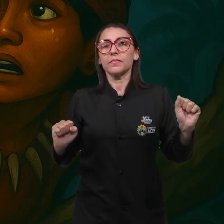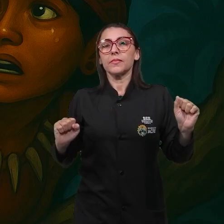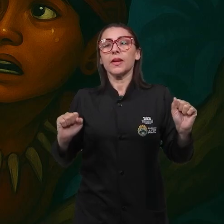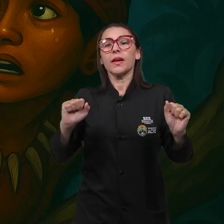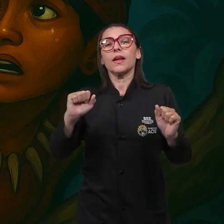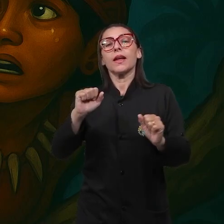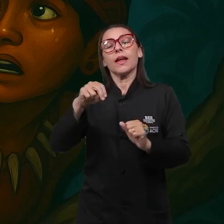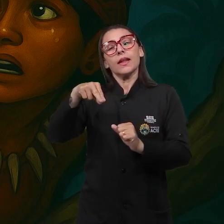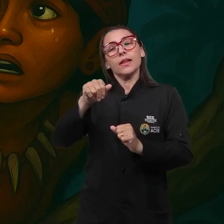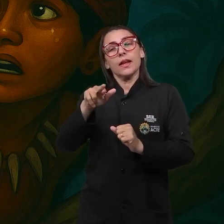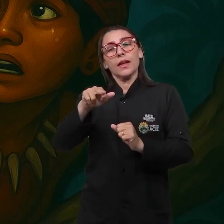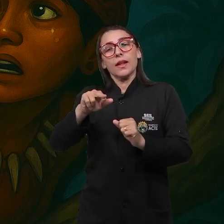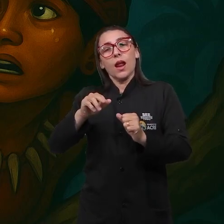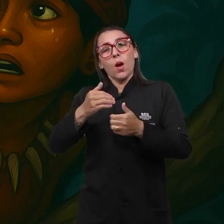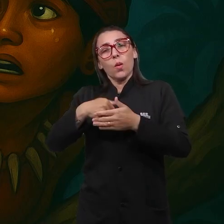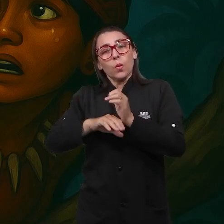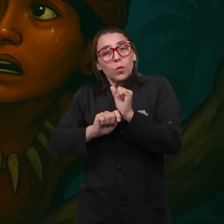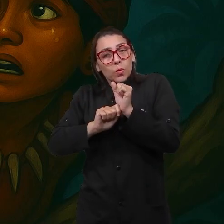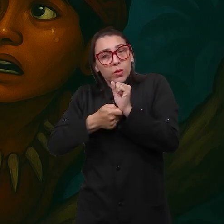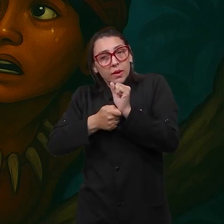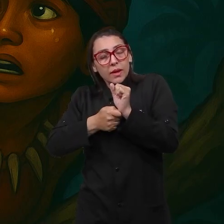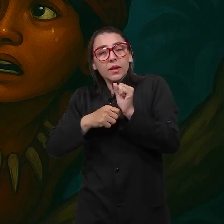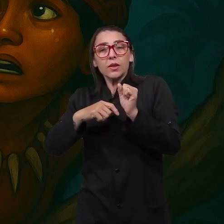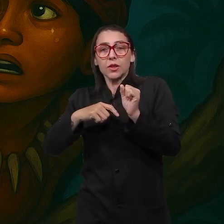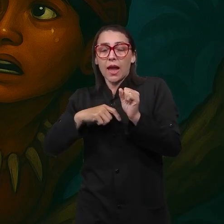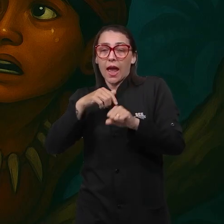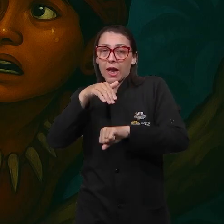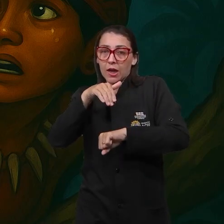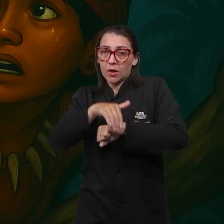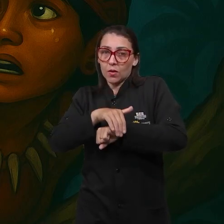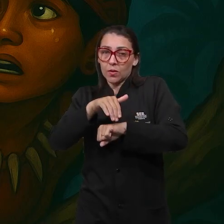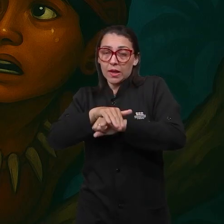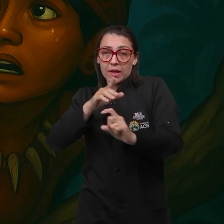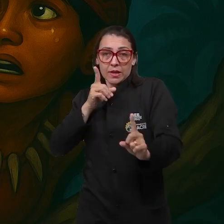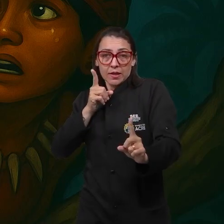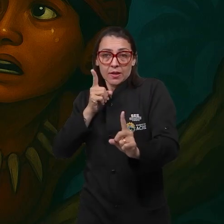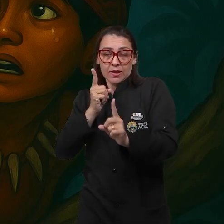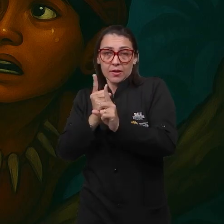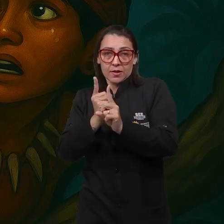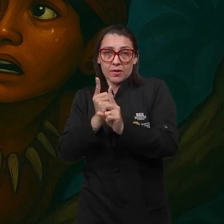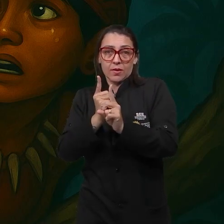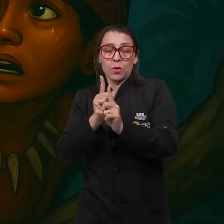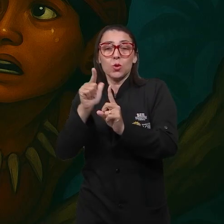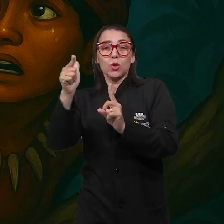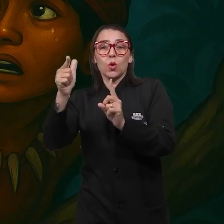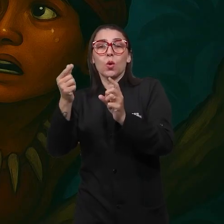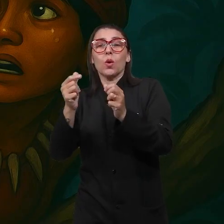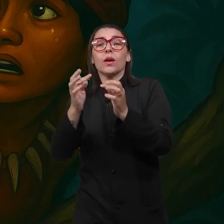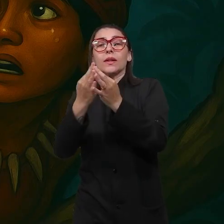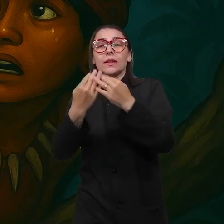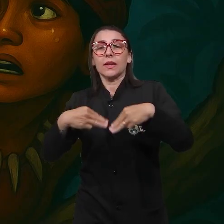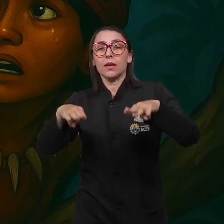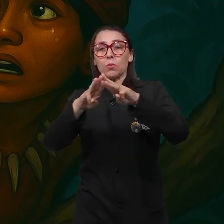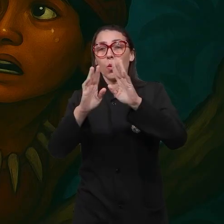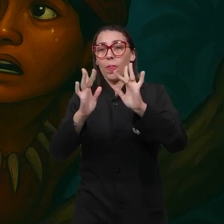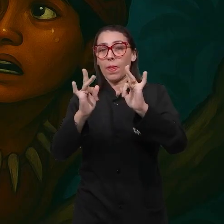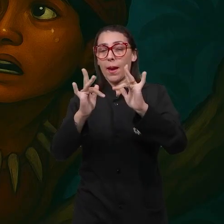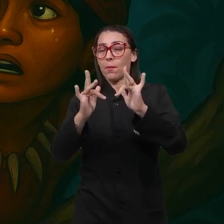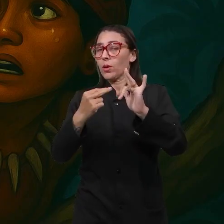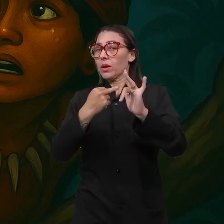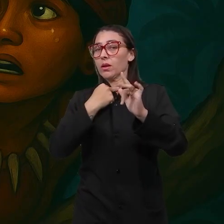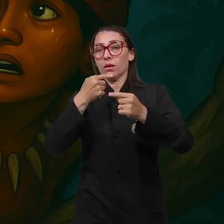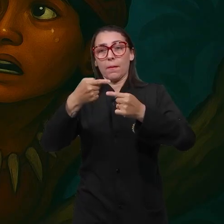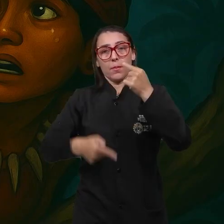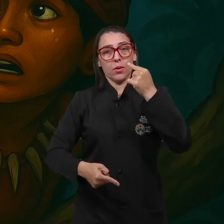guardava um segredo, tá, galera? Ela, quando era noite, ela se encontrava com um jovem guerreiro de outra tribo, ou seja, um namoro proibido,